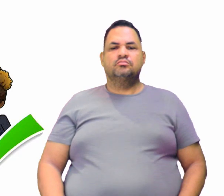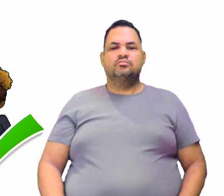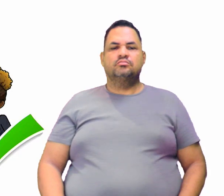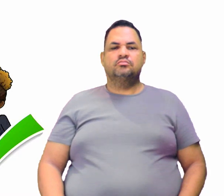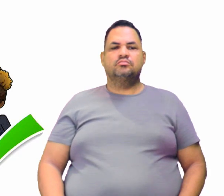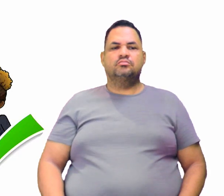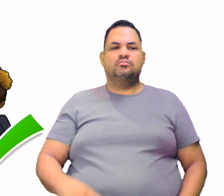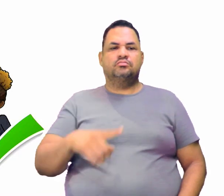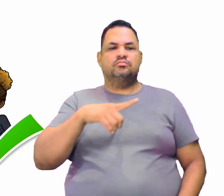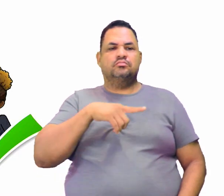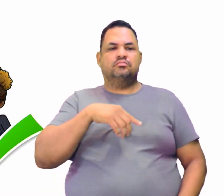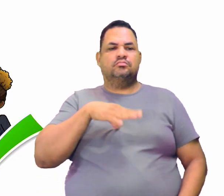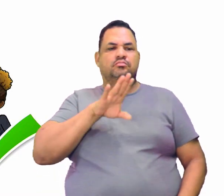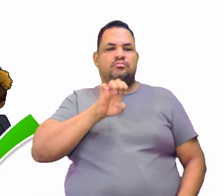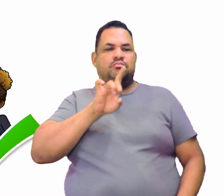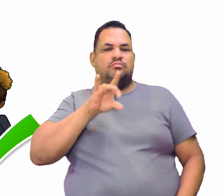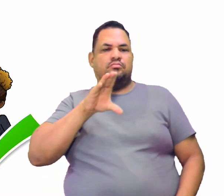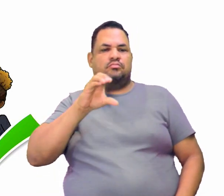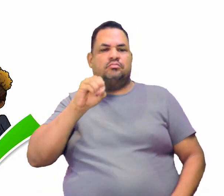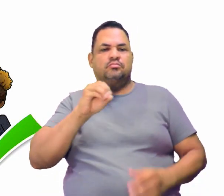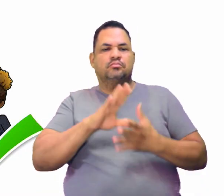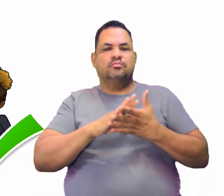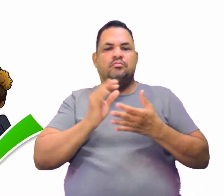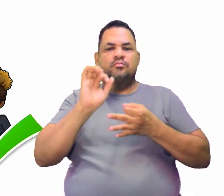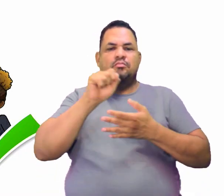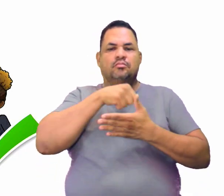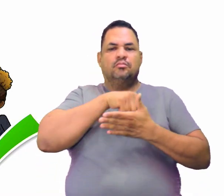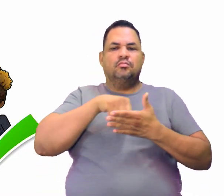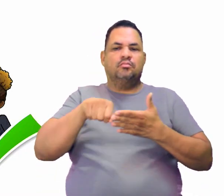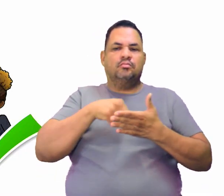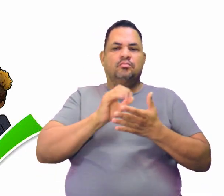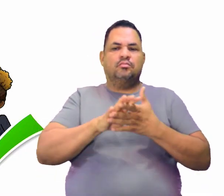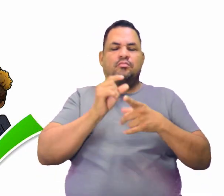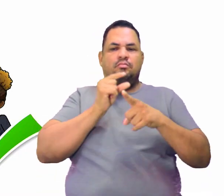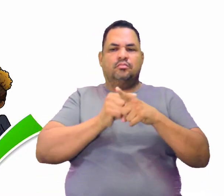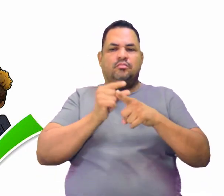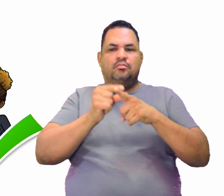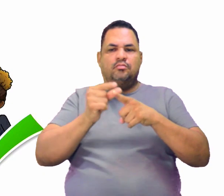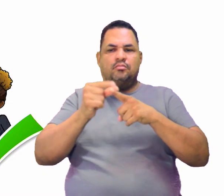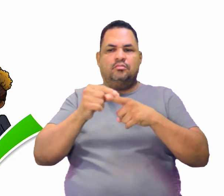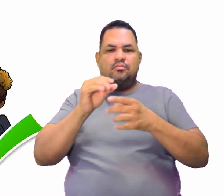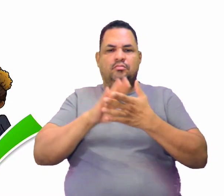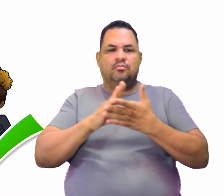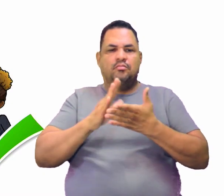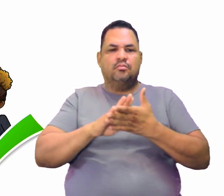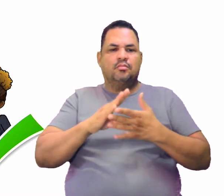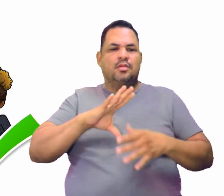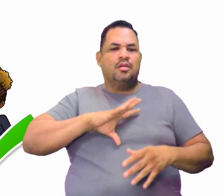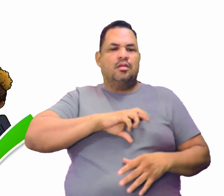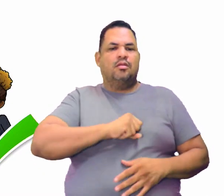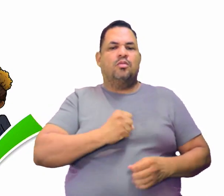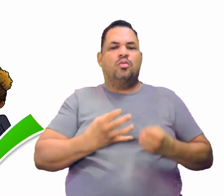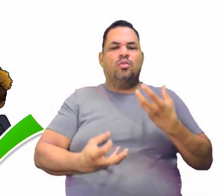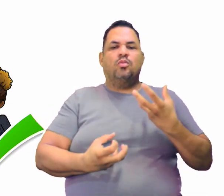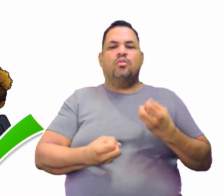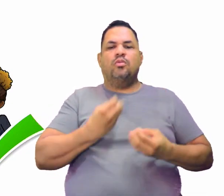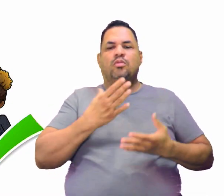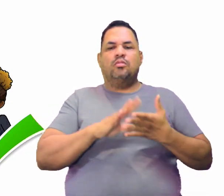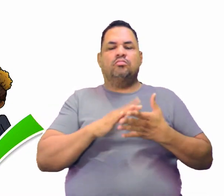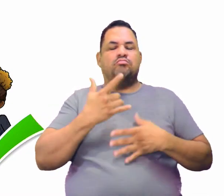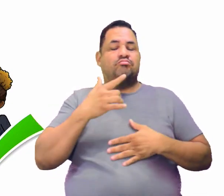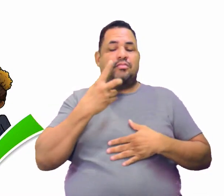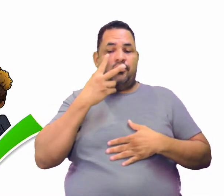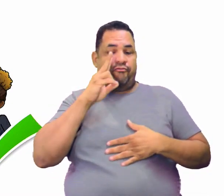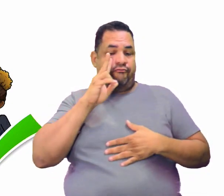Chama-se a escansão a técnica de decompor um verso sílaba métrica. Aí nós temos amor é um fogo que arde sem se ver.